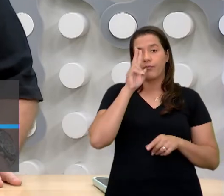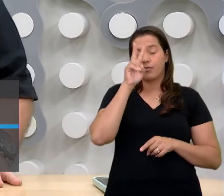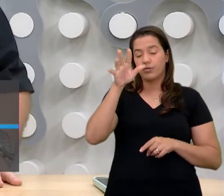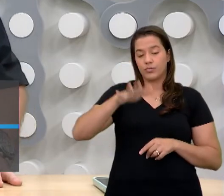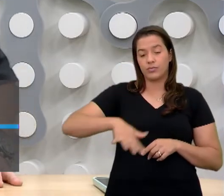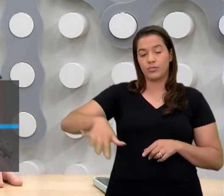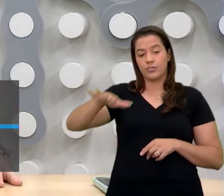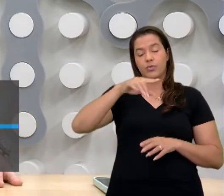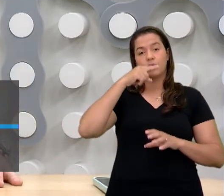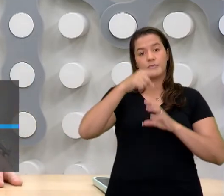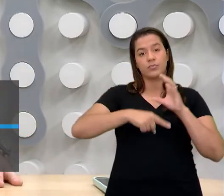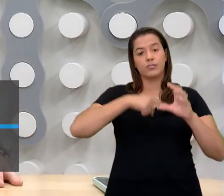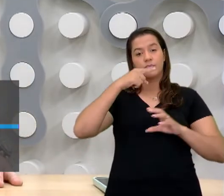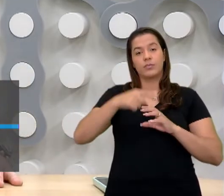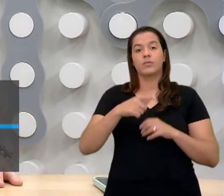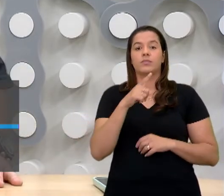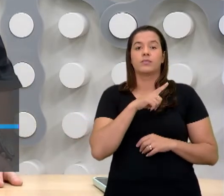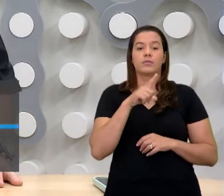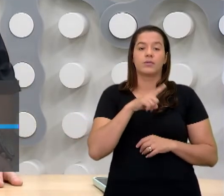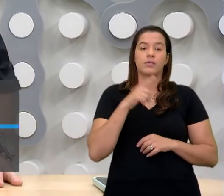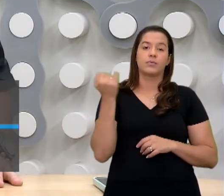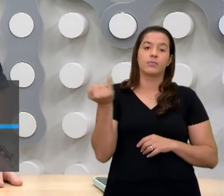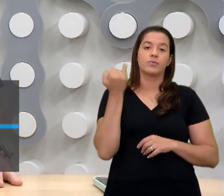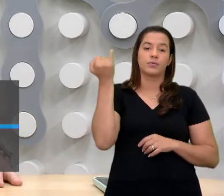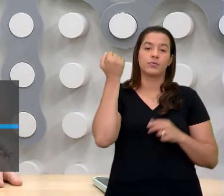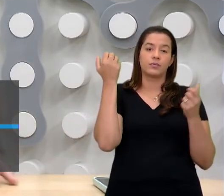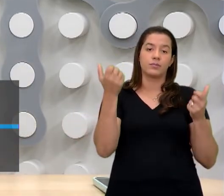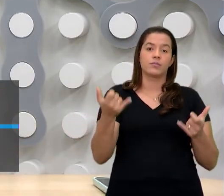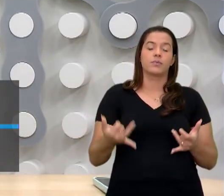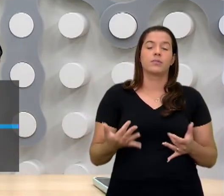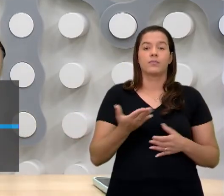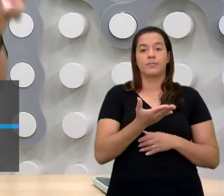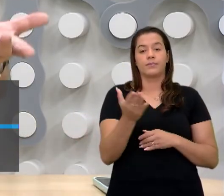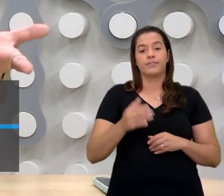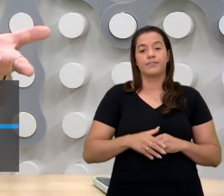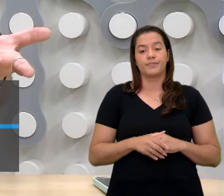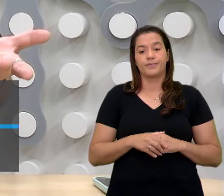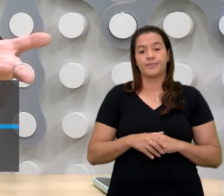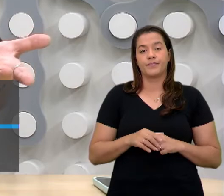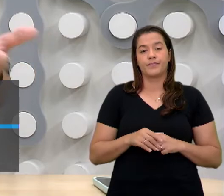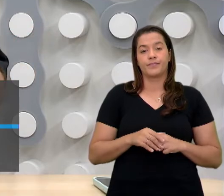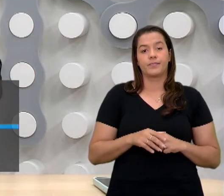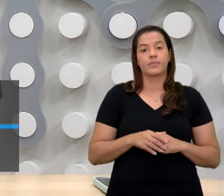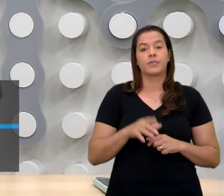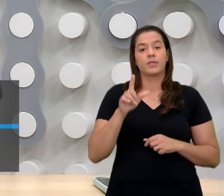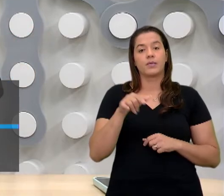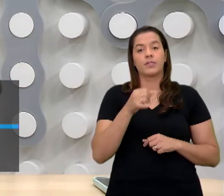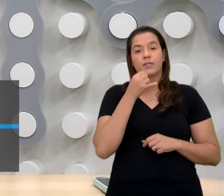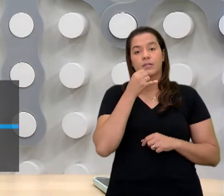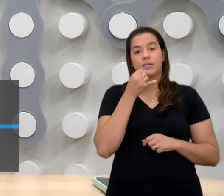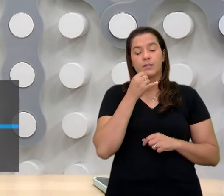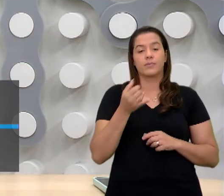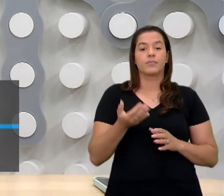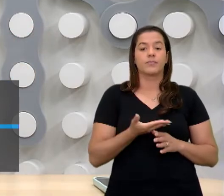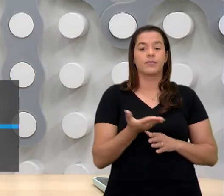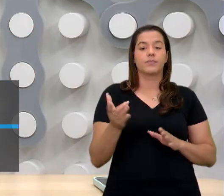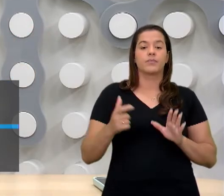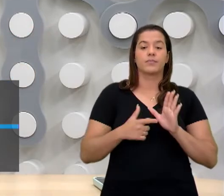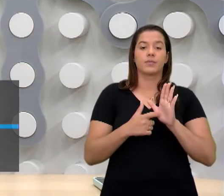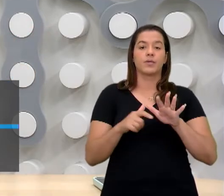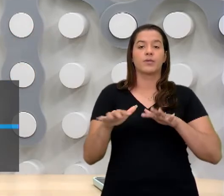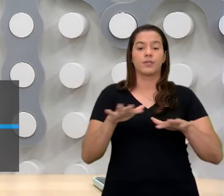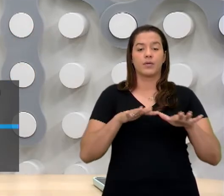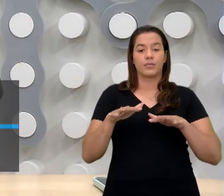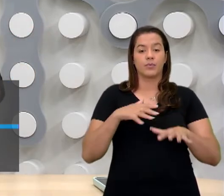nosso planeta. Então é importante retratar isso aí, né? Então, esse exemplo que eu dei aí do terremoto